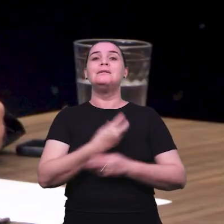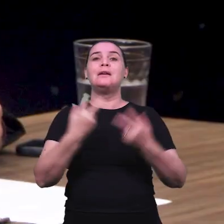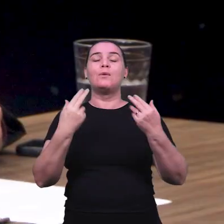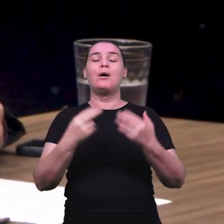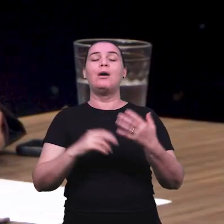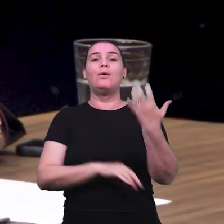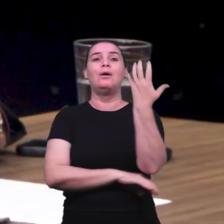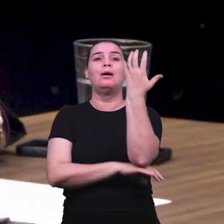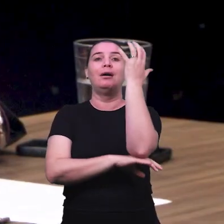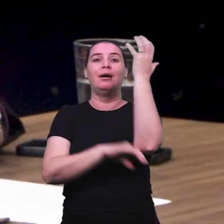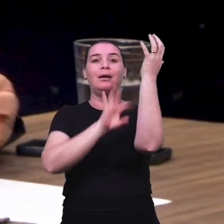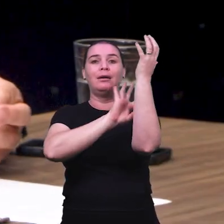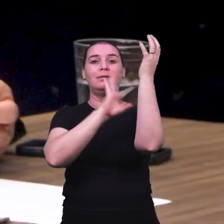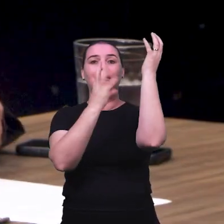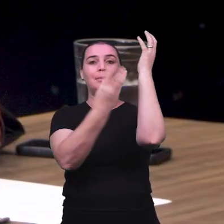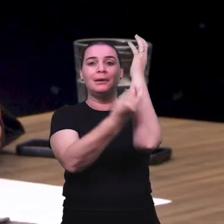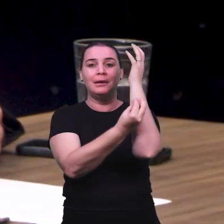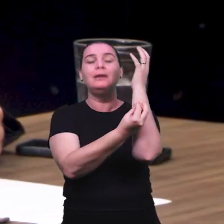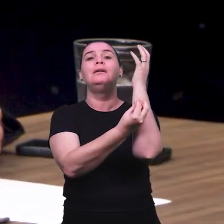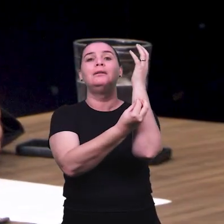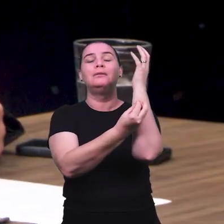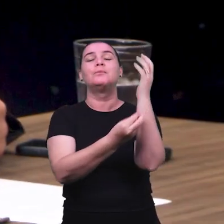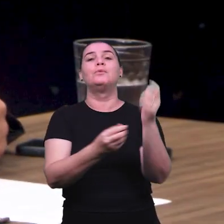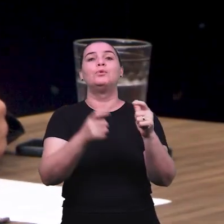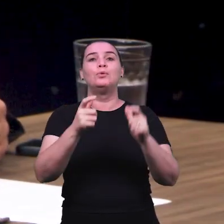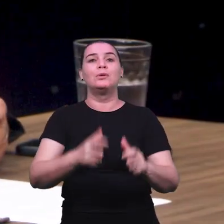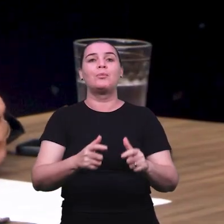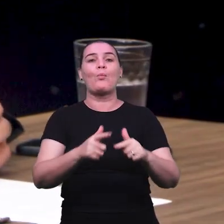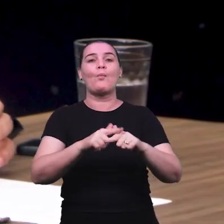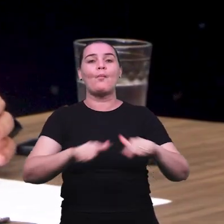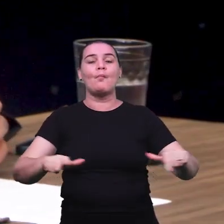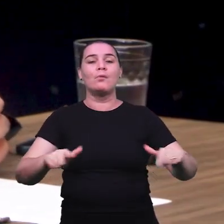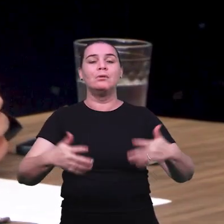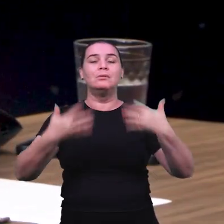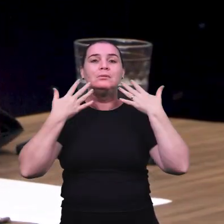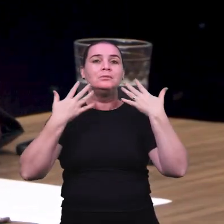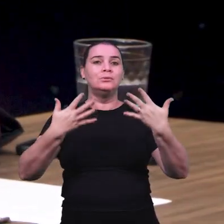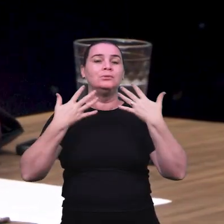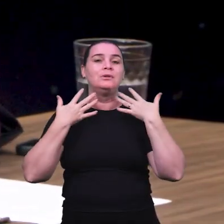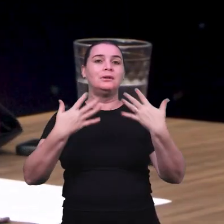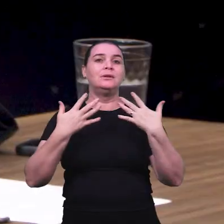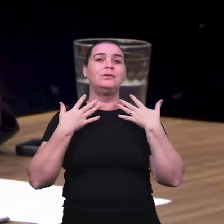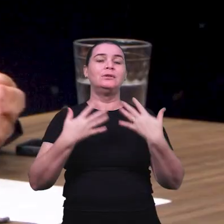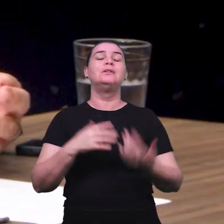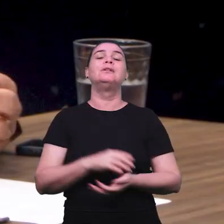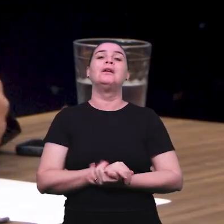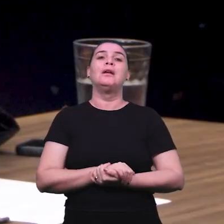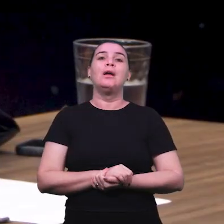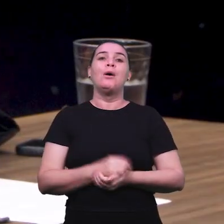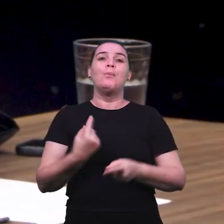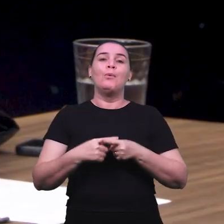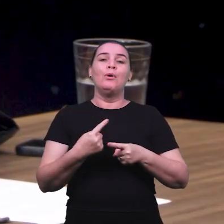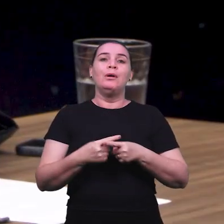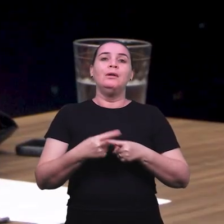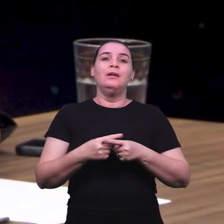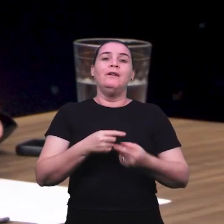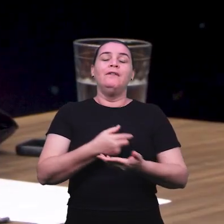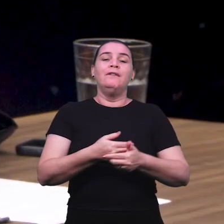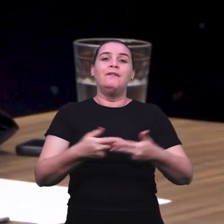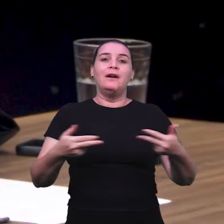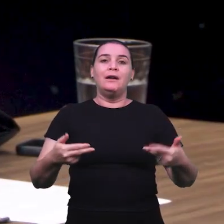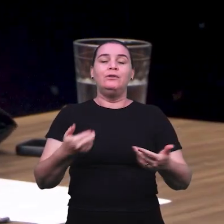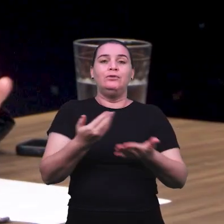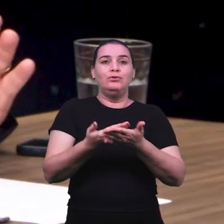deserto, ou seja, você vai viver do milagre de Deus. Tá? É fugir disso. Nós estamos vendo vários estudos nesse aspecto,